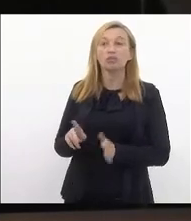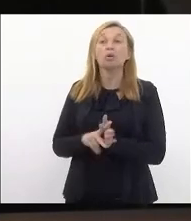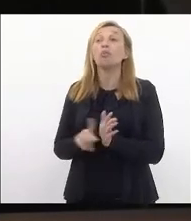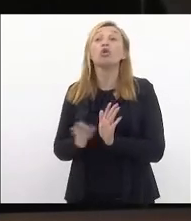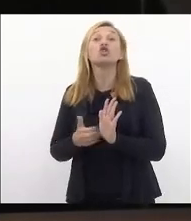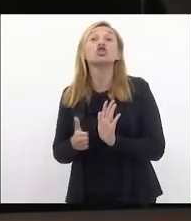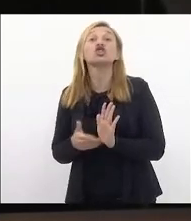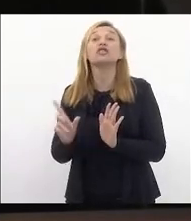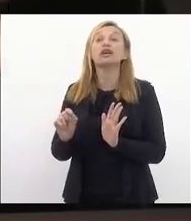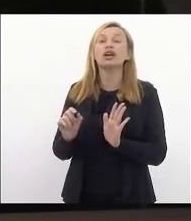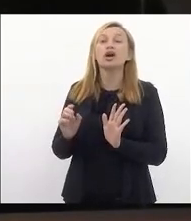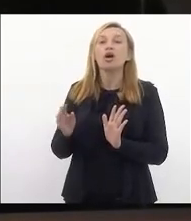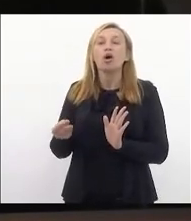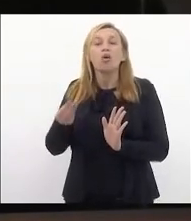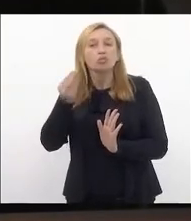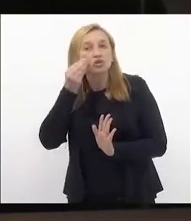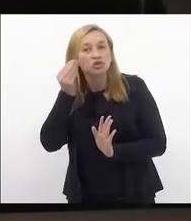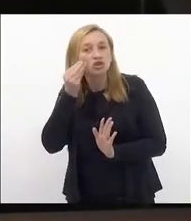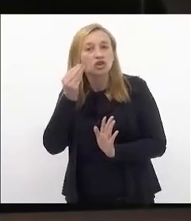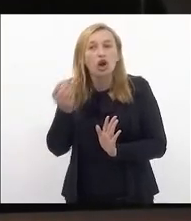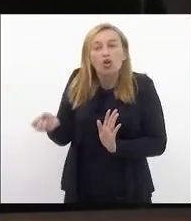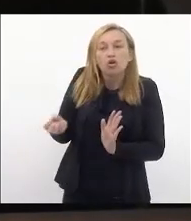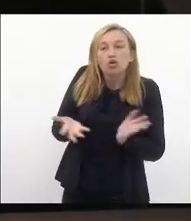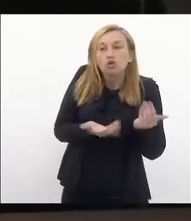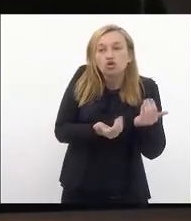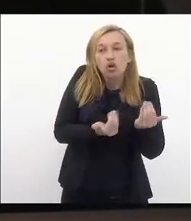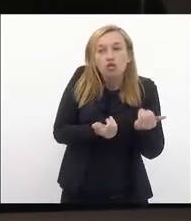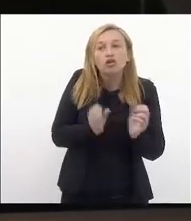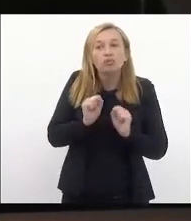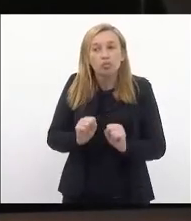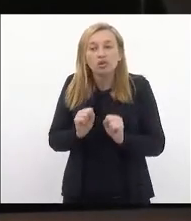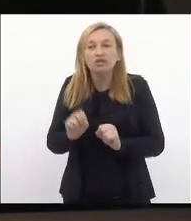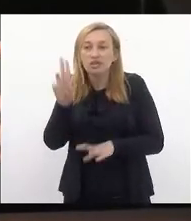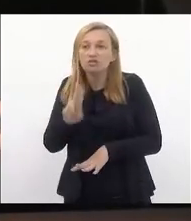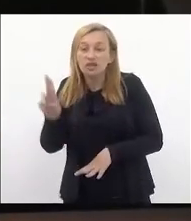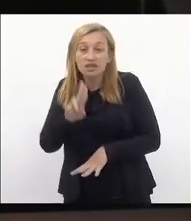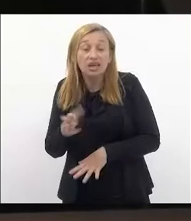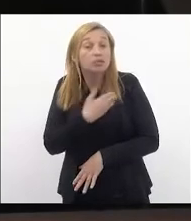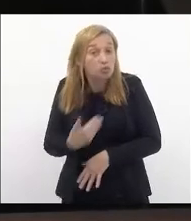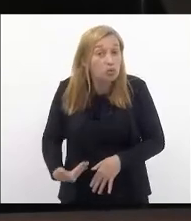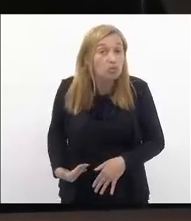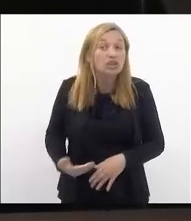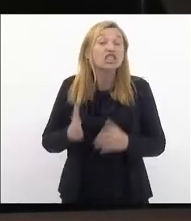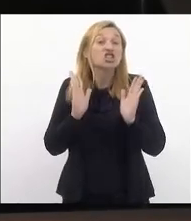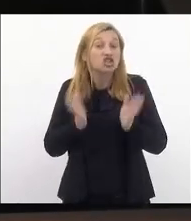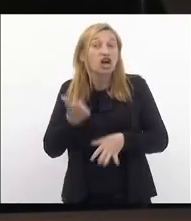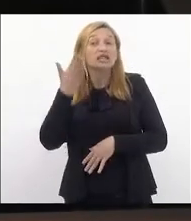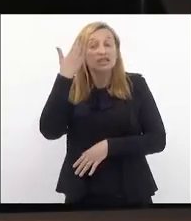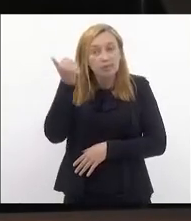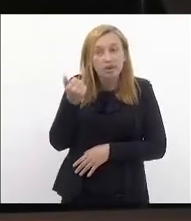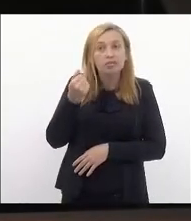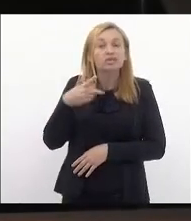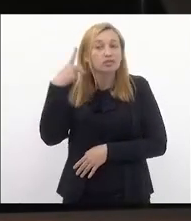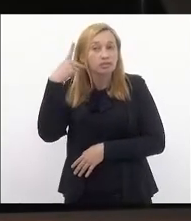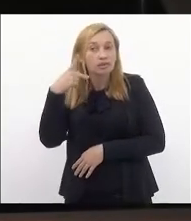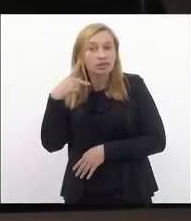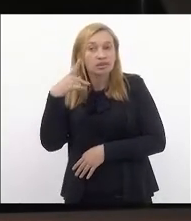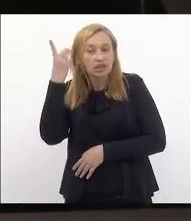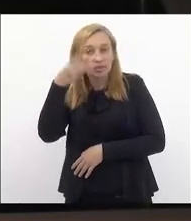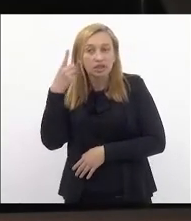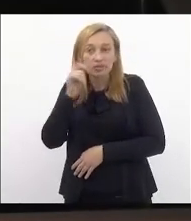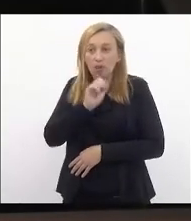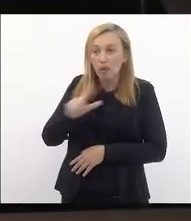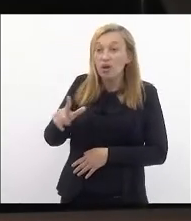a dar oportunidade aos jovens da Zona Oeste de poder fazer uma universidade pública já que nós sabemos deputado Pobel que quem